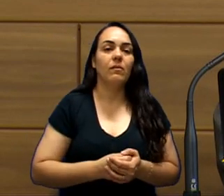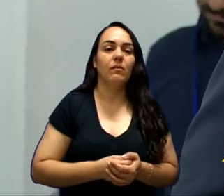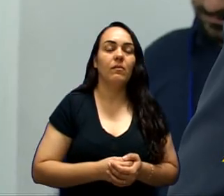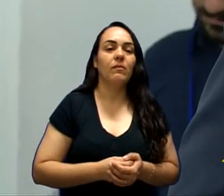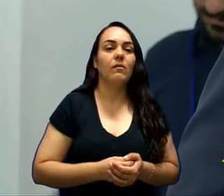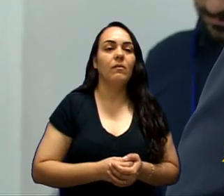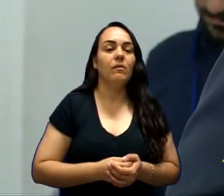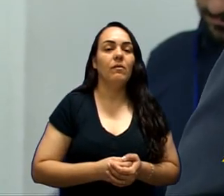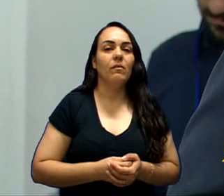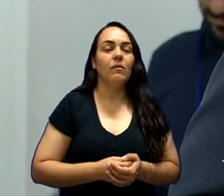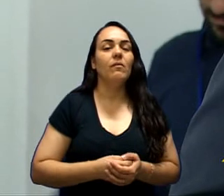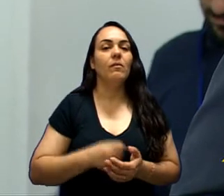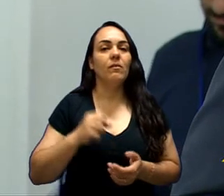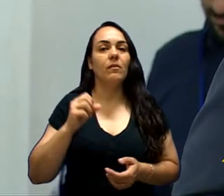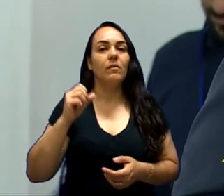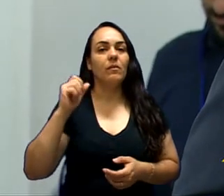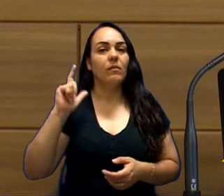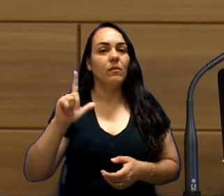dos